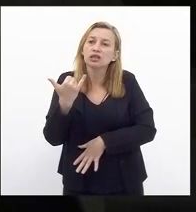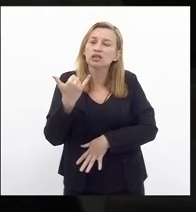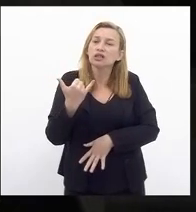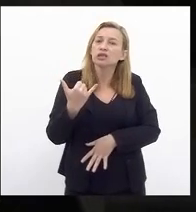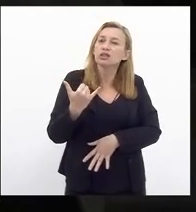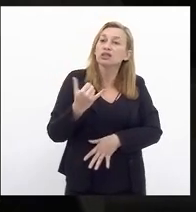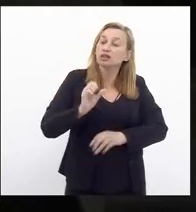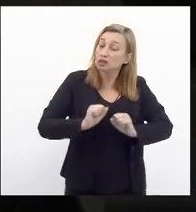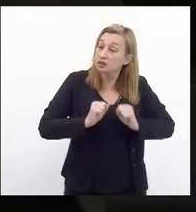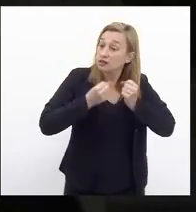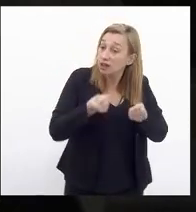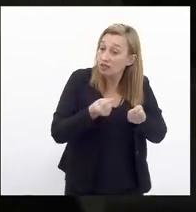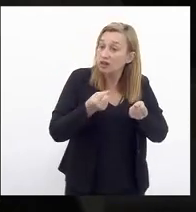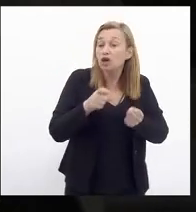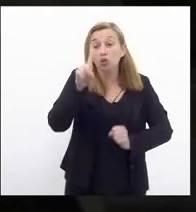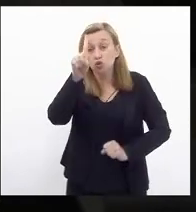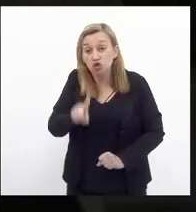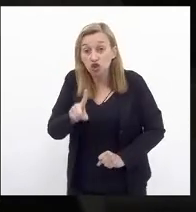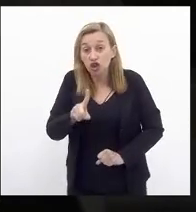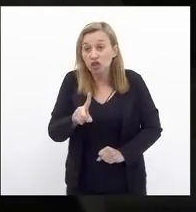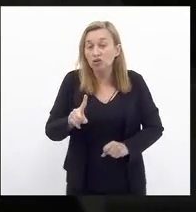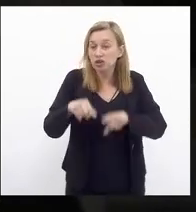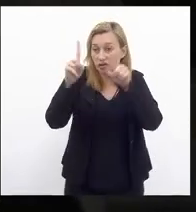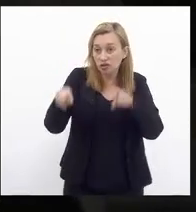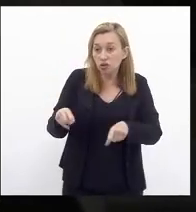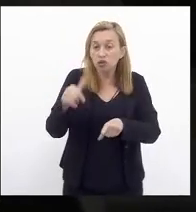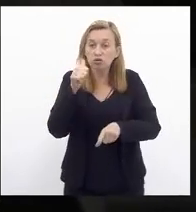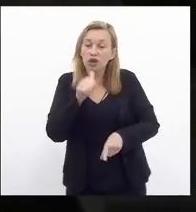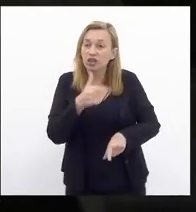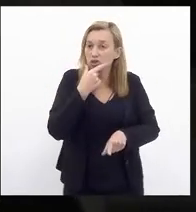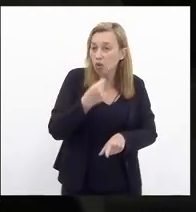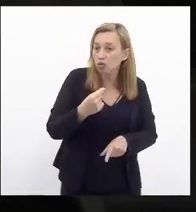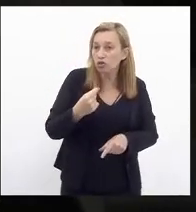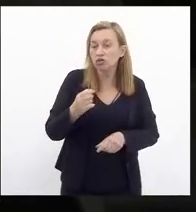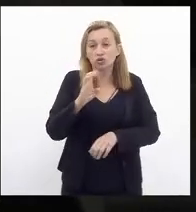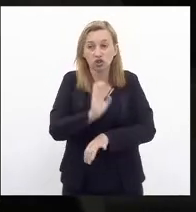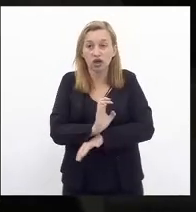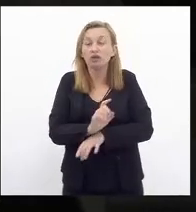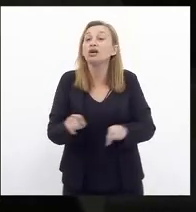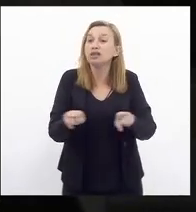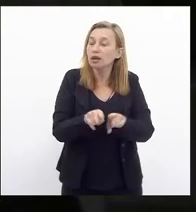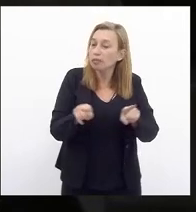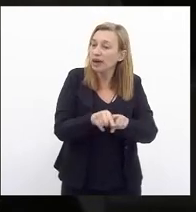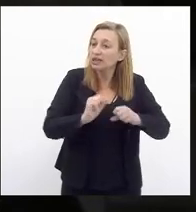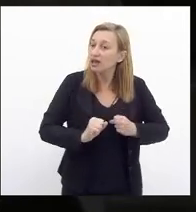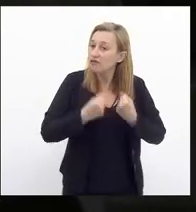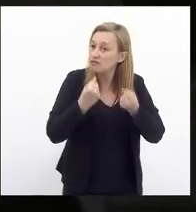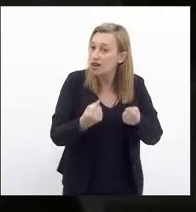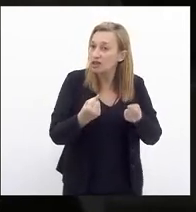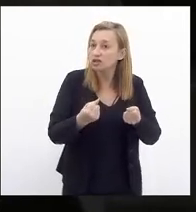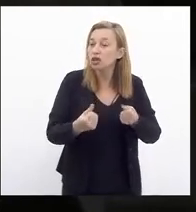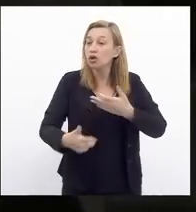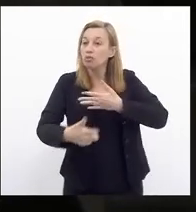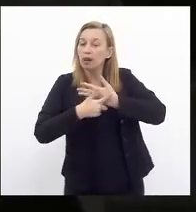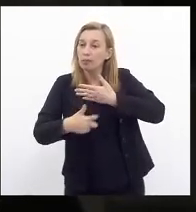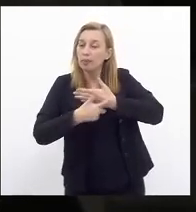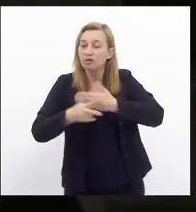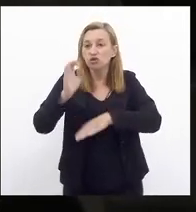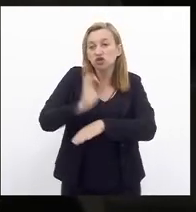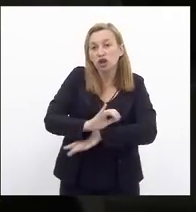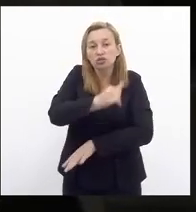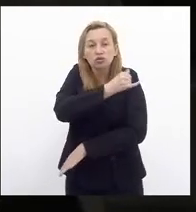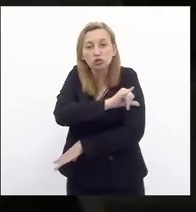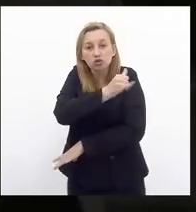para além de defender os direitos de servidores e servidores desse estado defende também o papel do estado